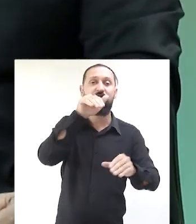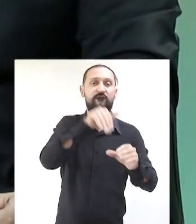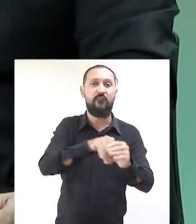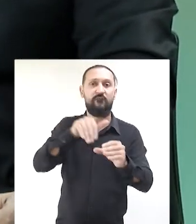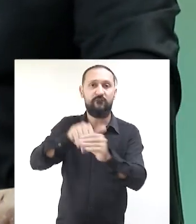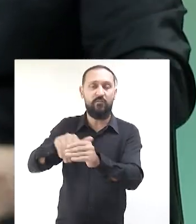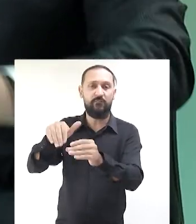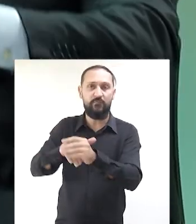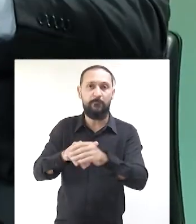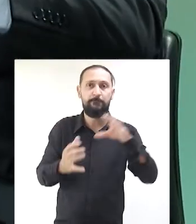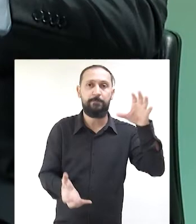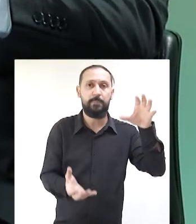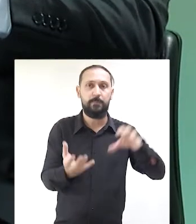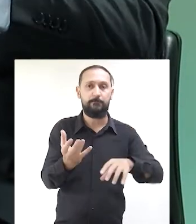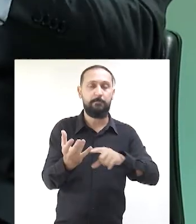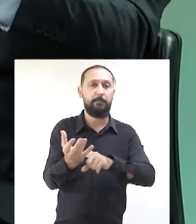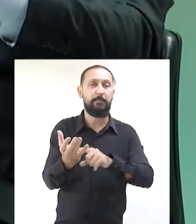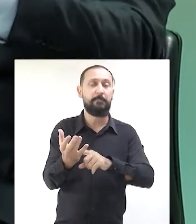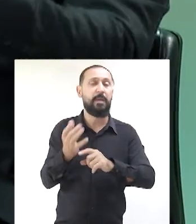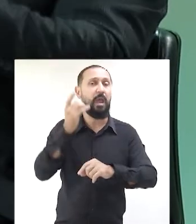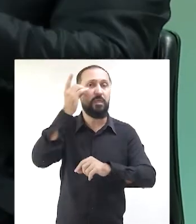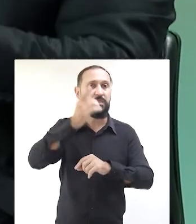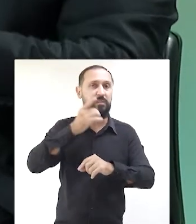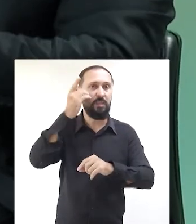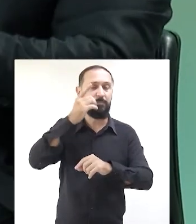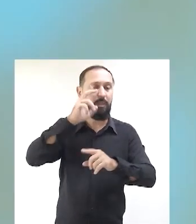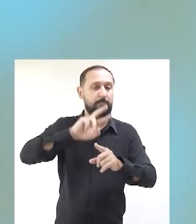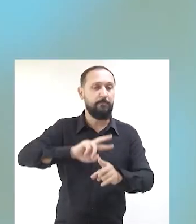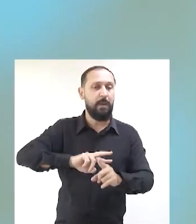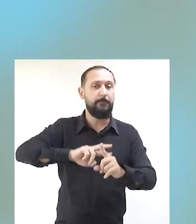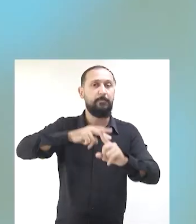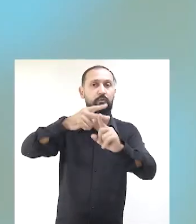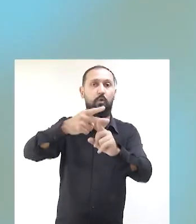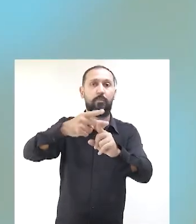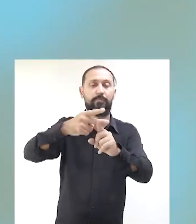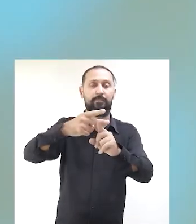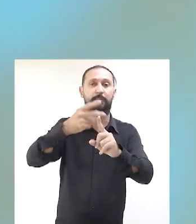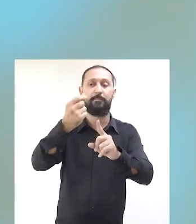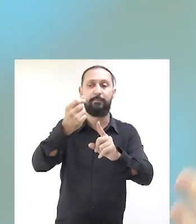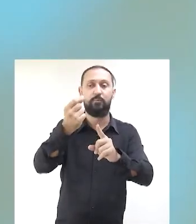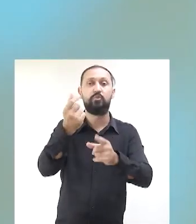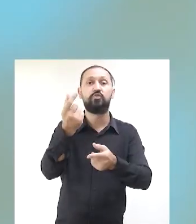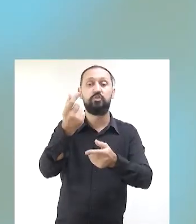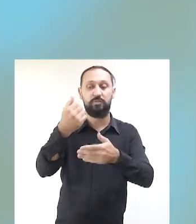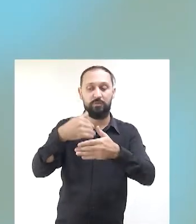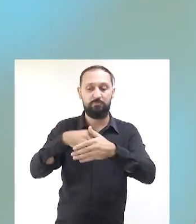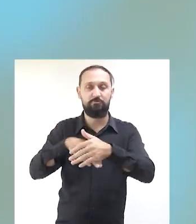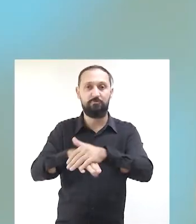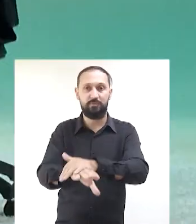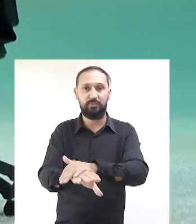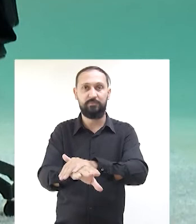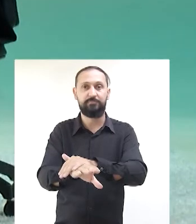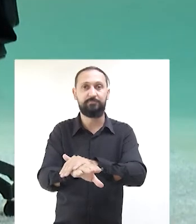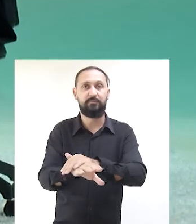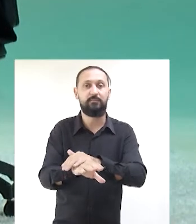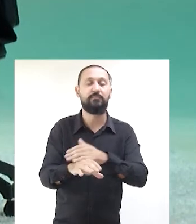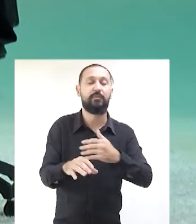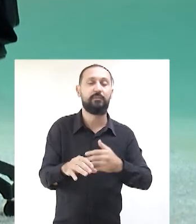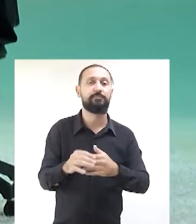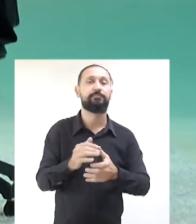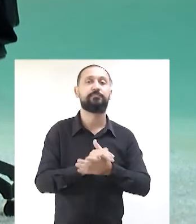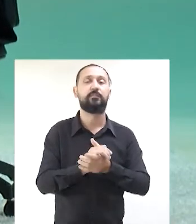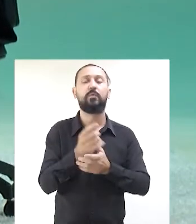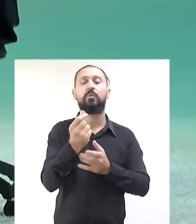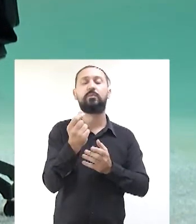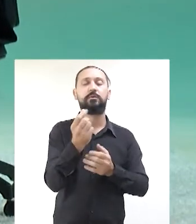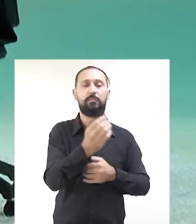para a Câmara dos Deputados contados em dobro para efeito de distribuição deste fundo, ou seja... Do fundo eleitoral. Você mencionou 2 fundos. Exato. Aí, né?